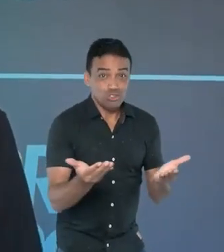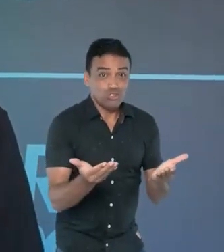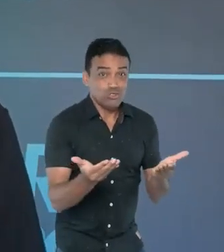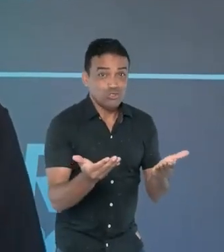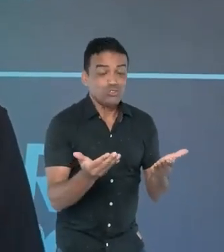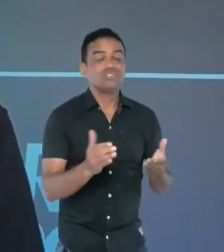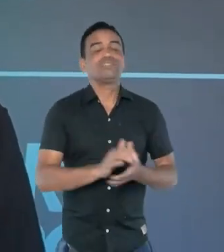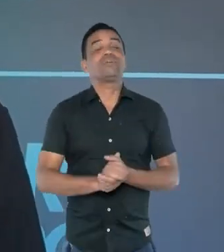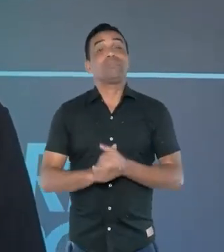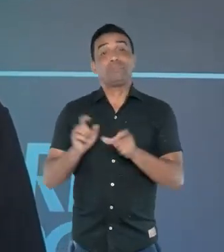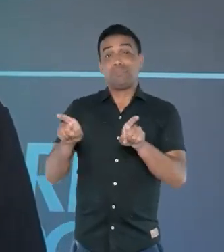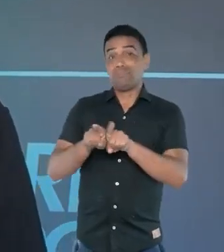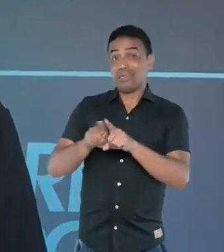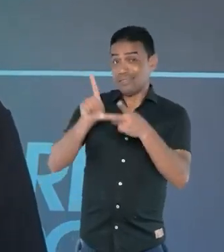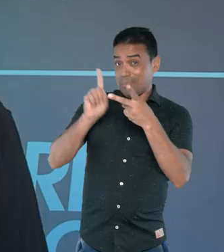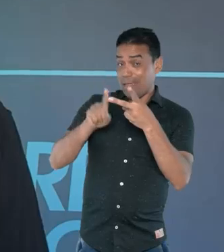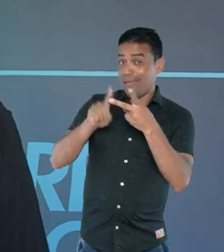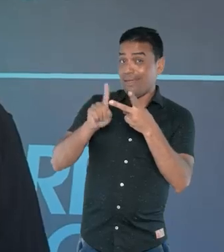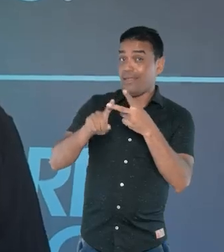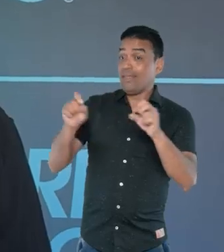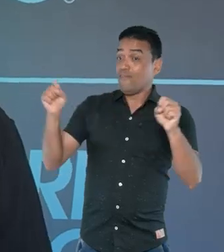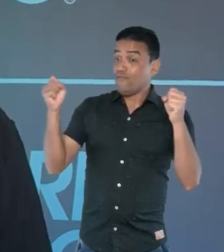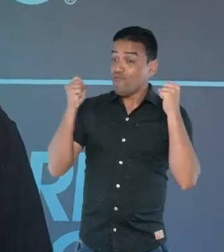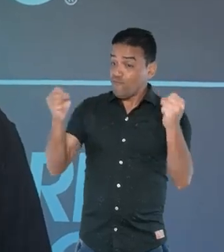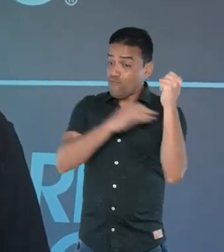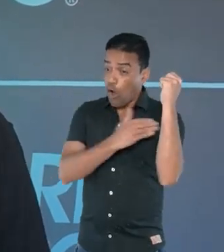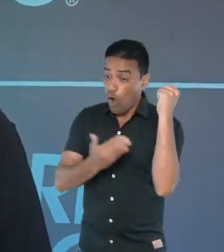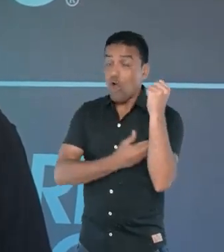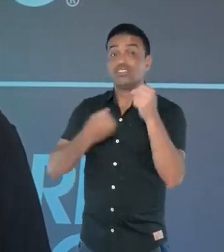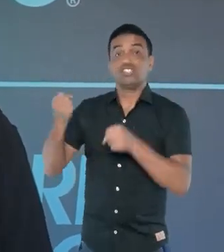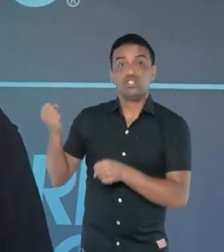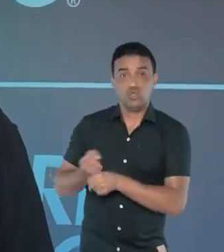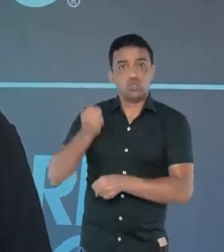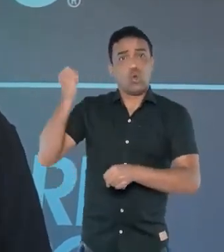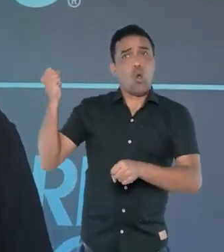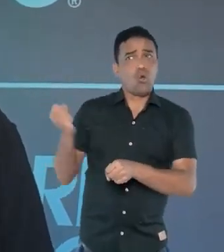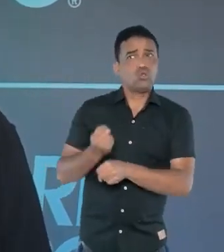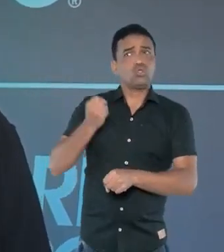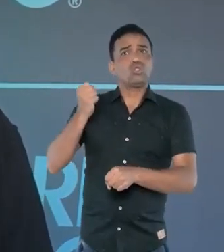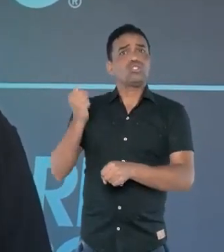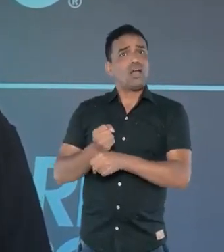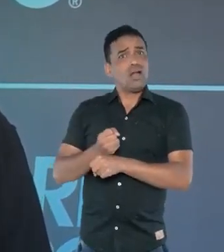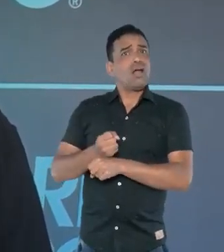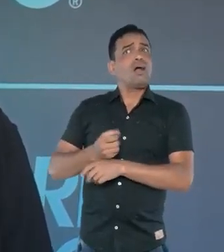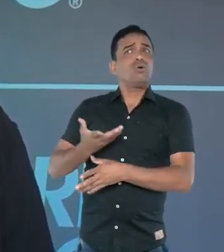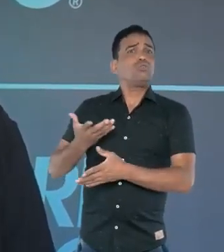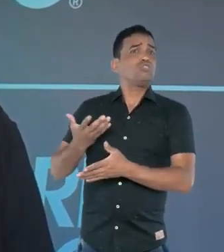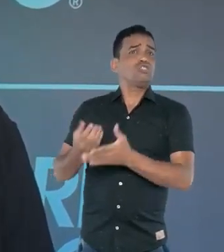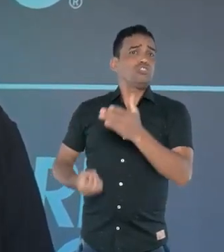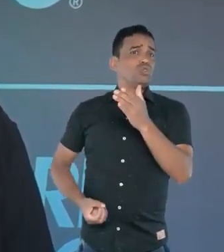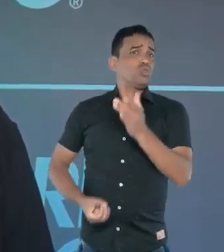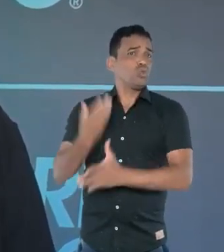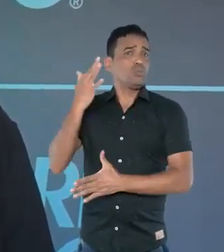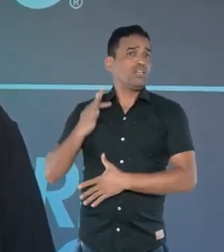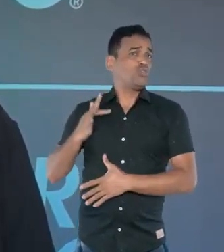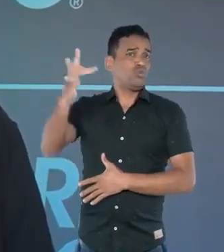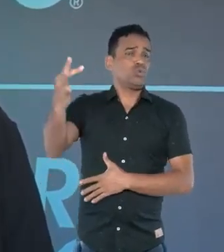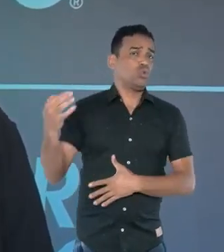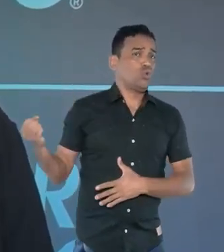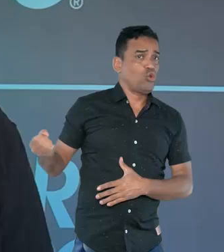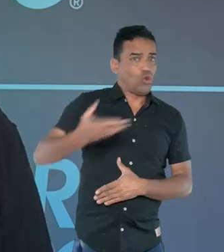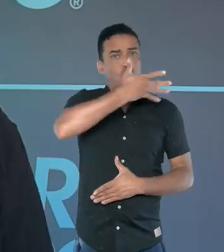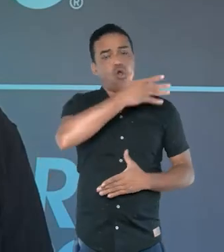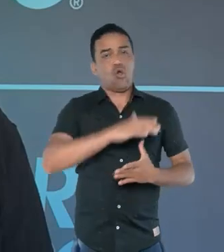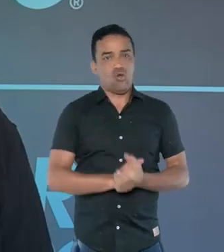imediato, quanto na potência de construção e de reescritura de um futuro. Eu queria te ouvir